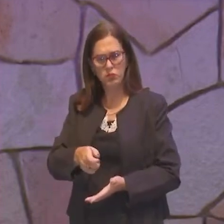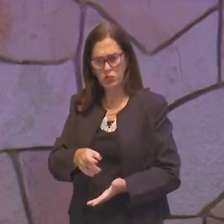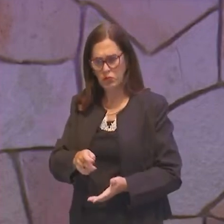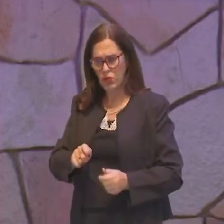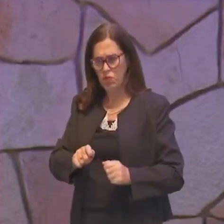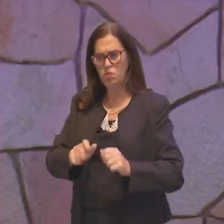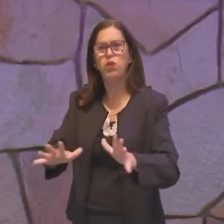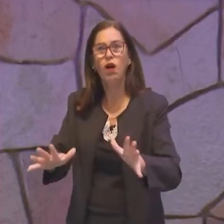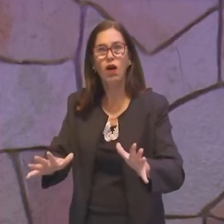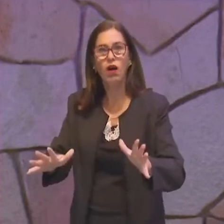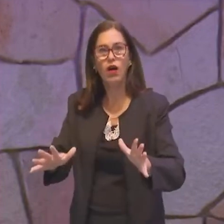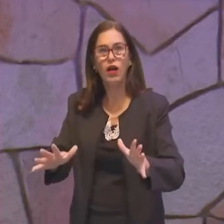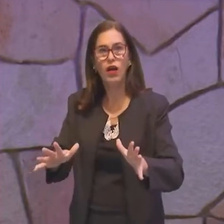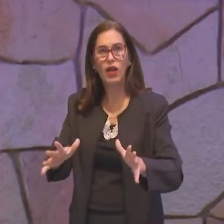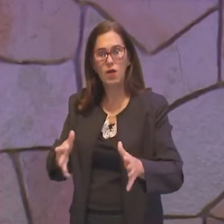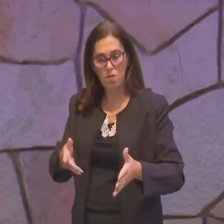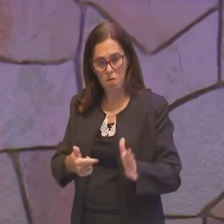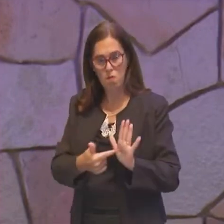o tom